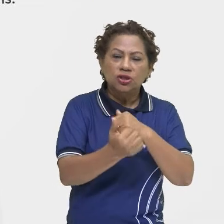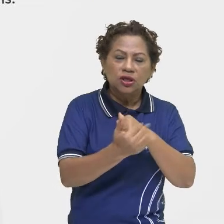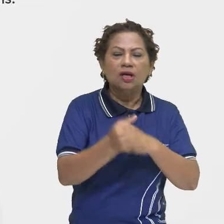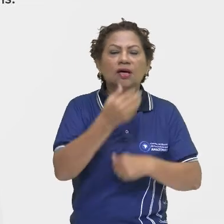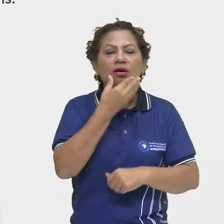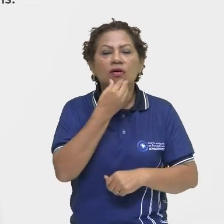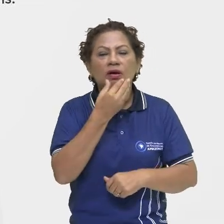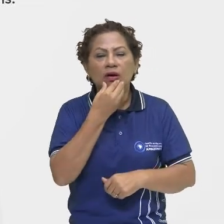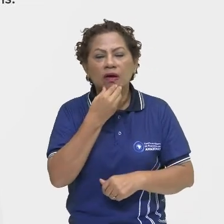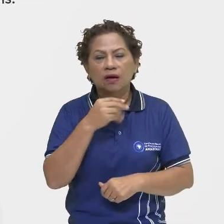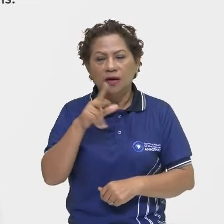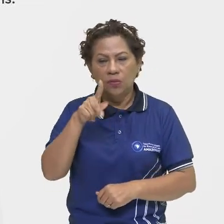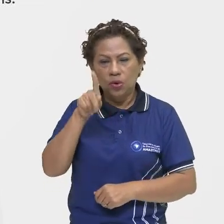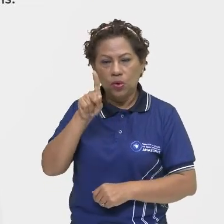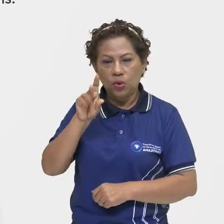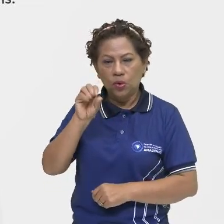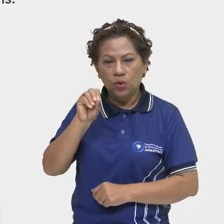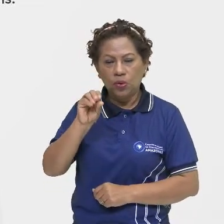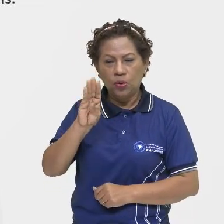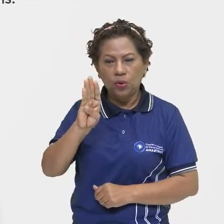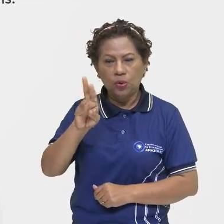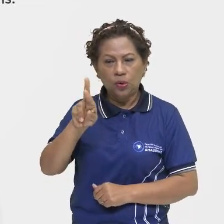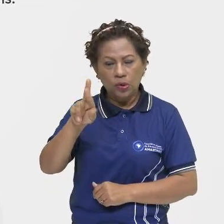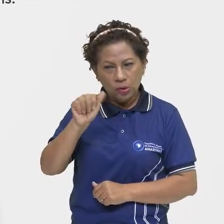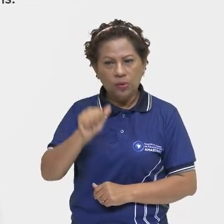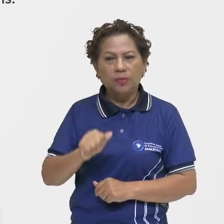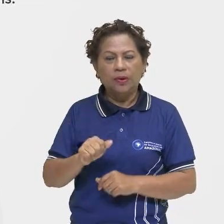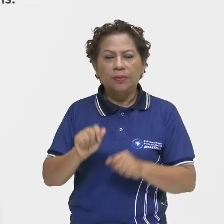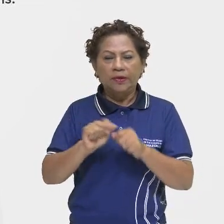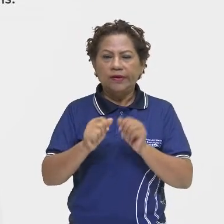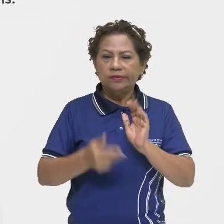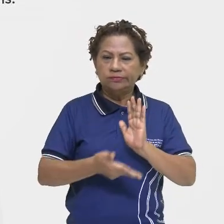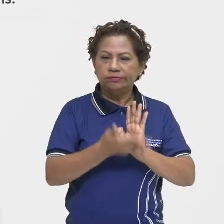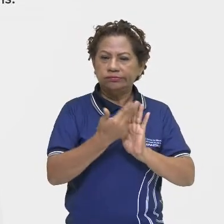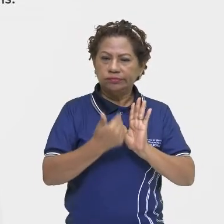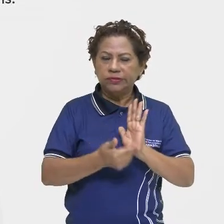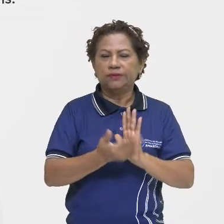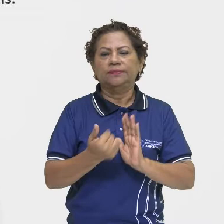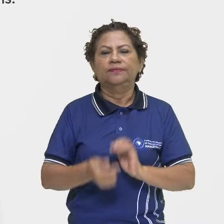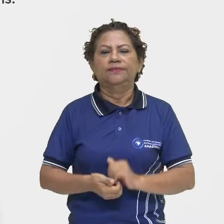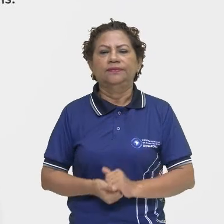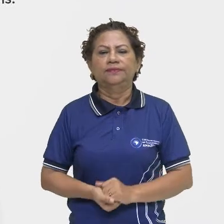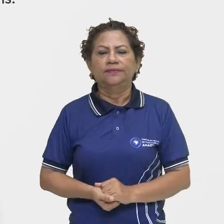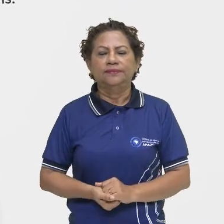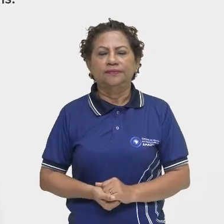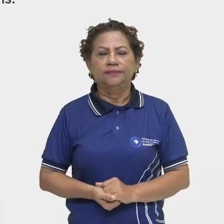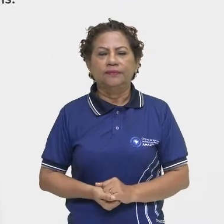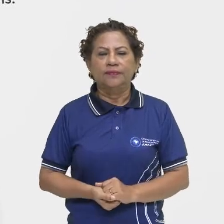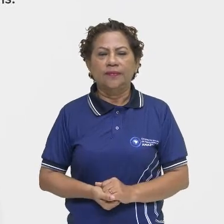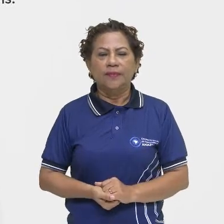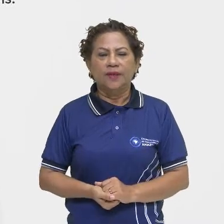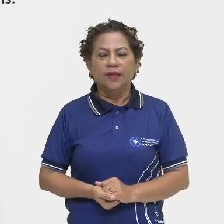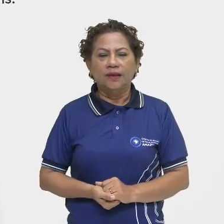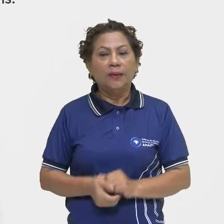para fazer as obras. O mural Todos Somos Um, por exemplo,